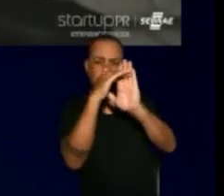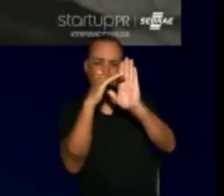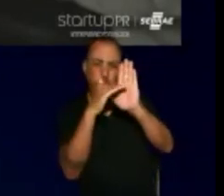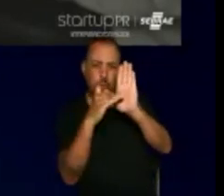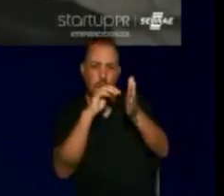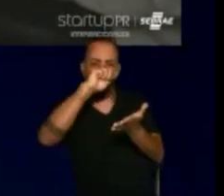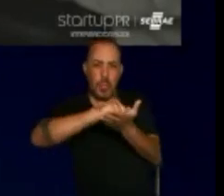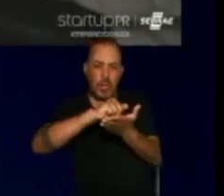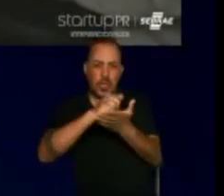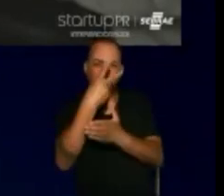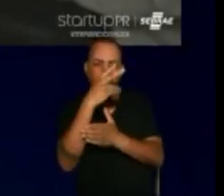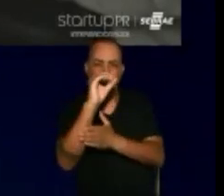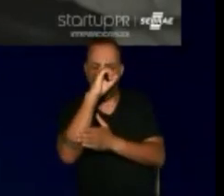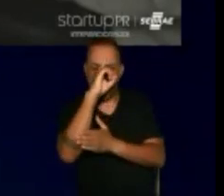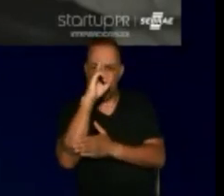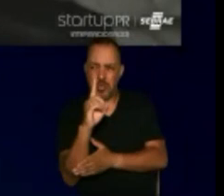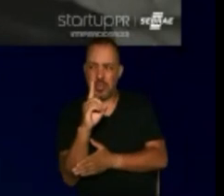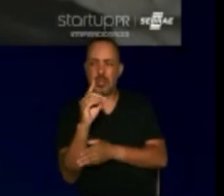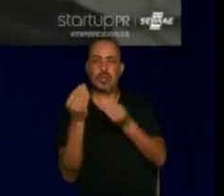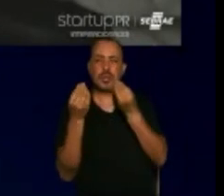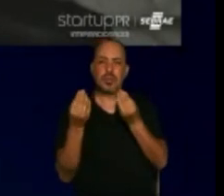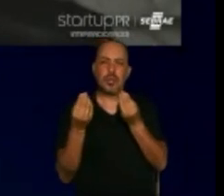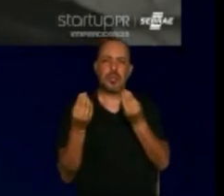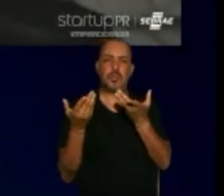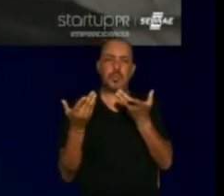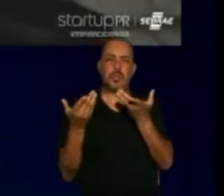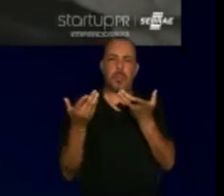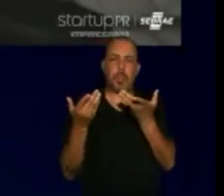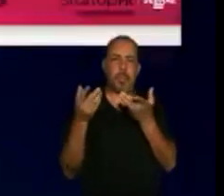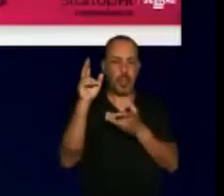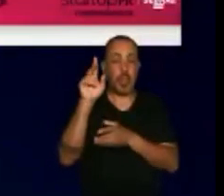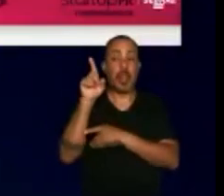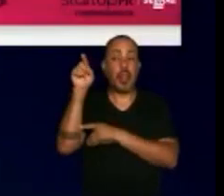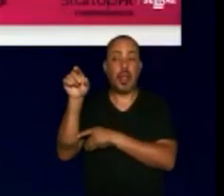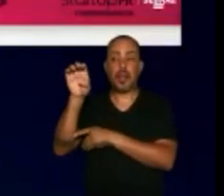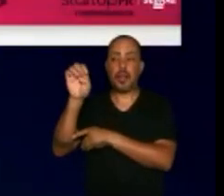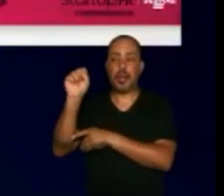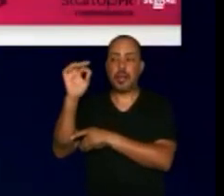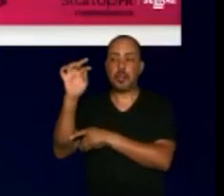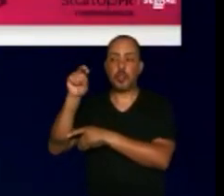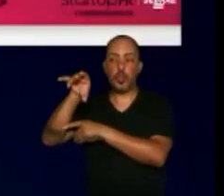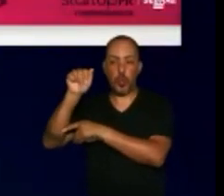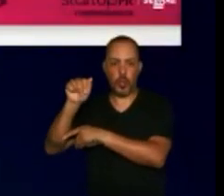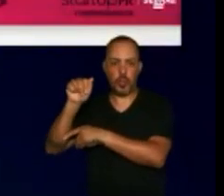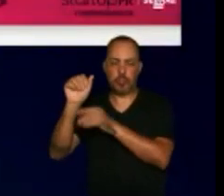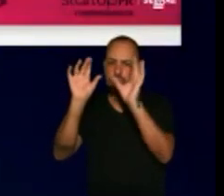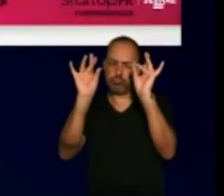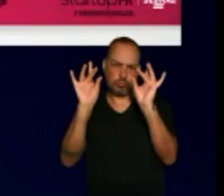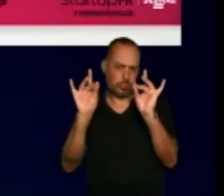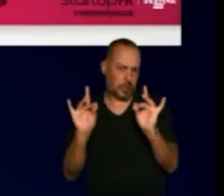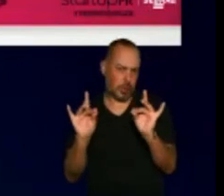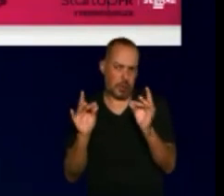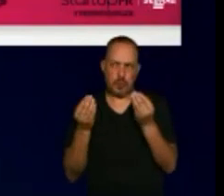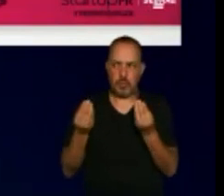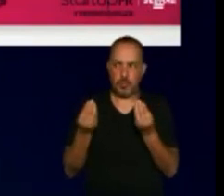startup, durante esses 20 dias, vai ter esse cronograma e essa agenda lá na Estônia. Então, aqui, um pouco detalhando, né?